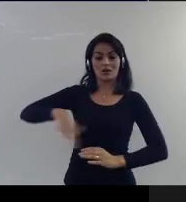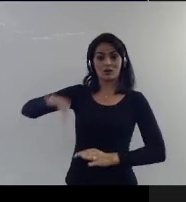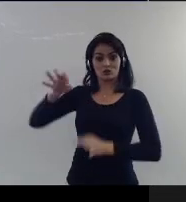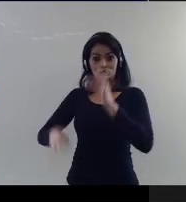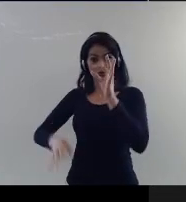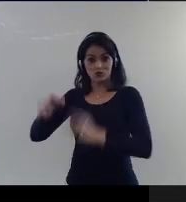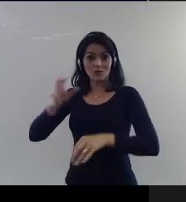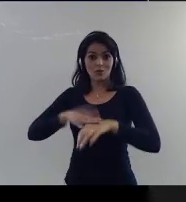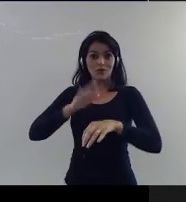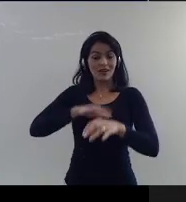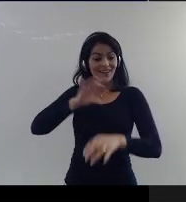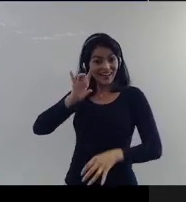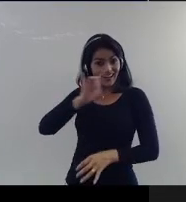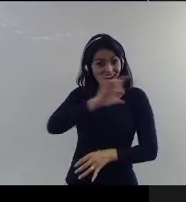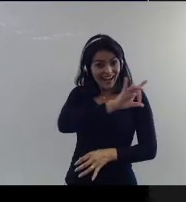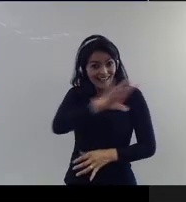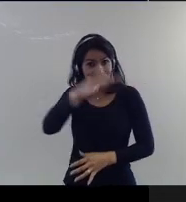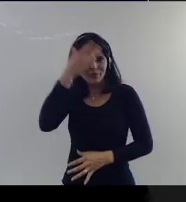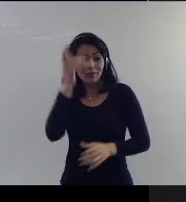conforme cada destinatário, né,